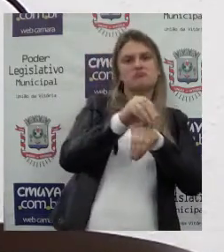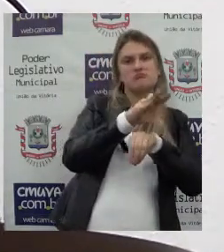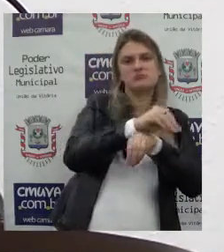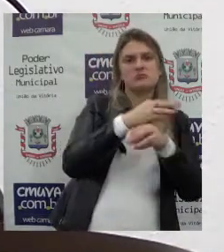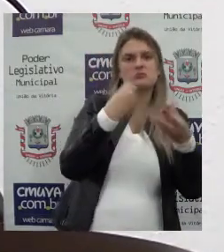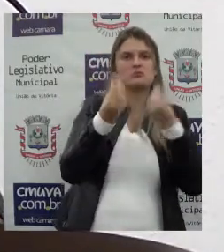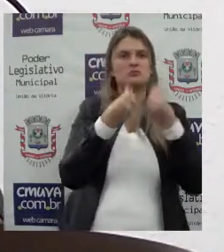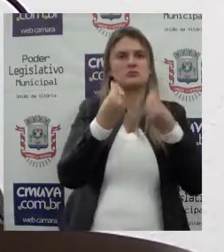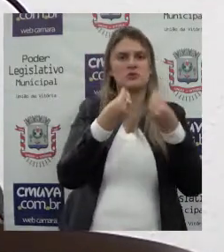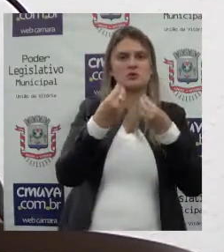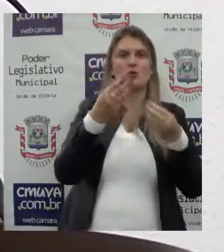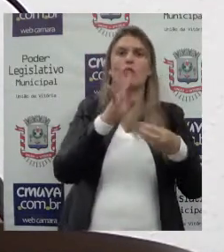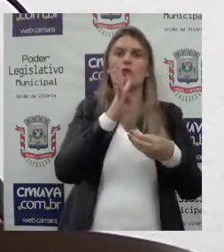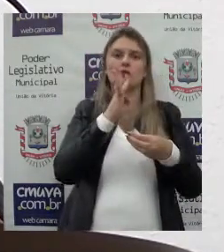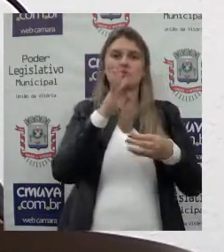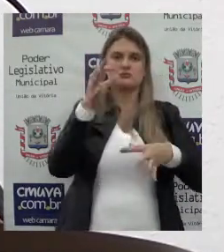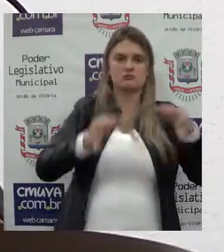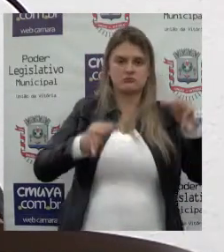tese têm conhecimento